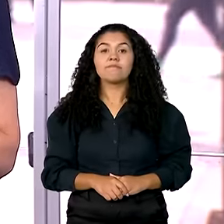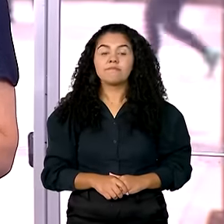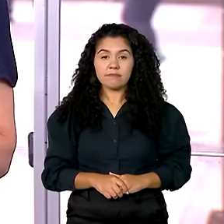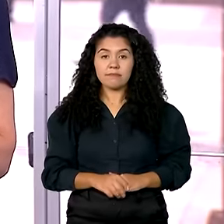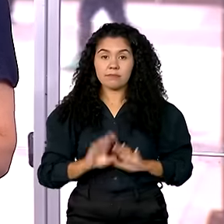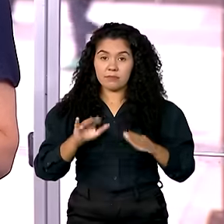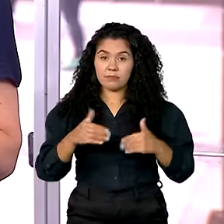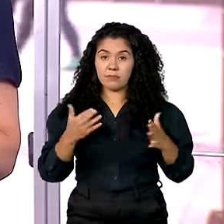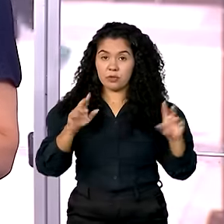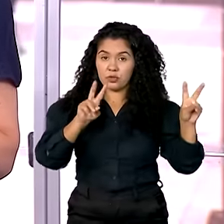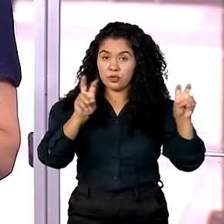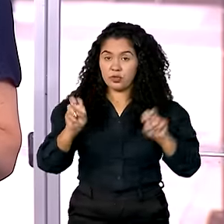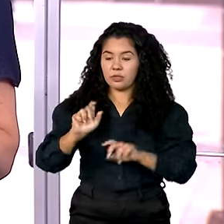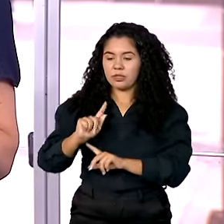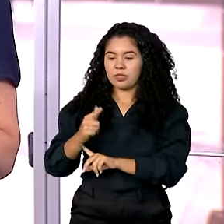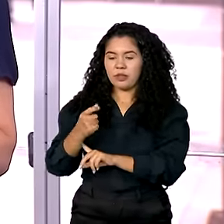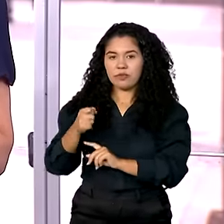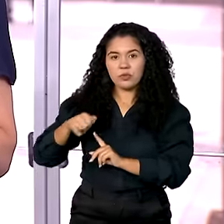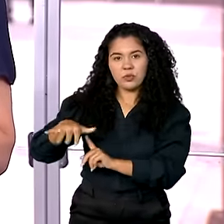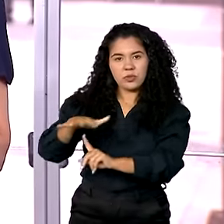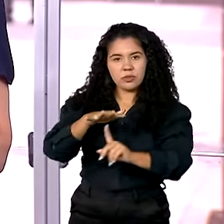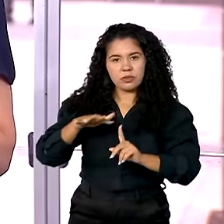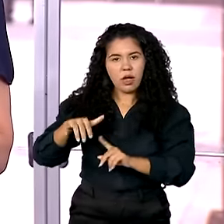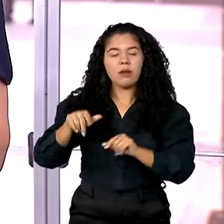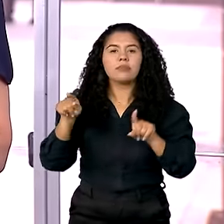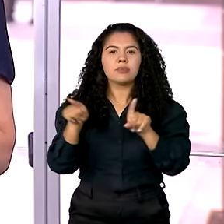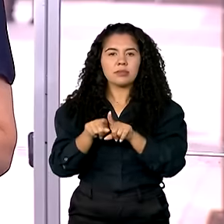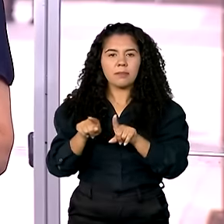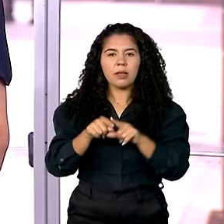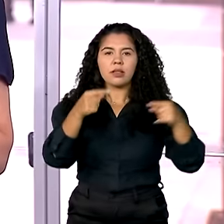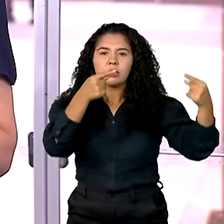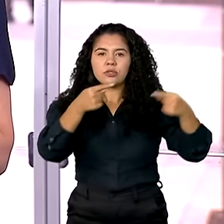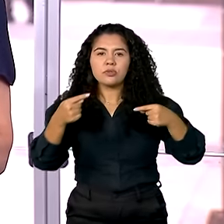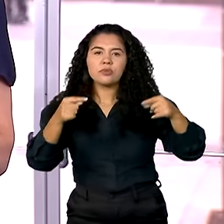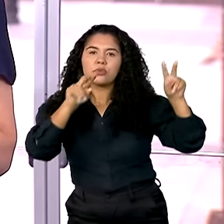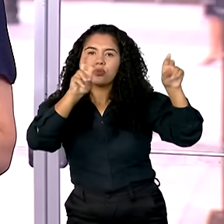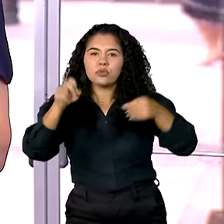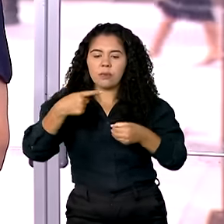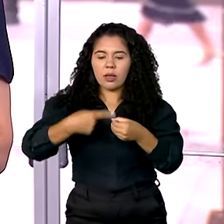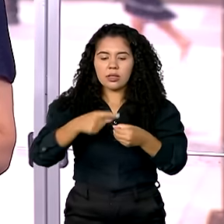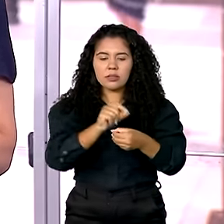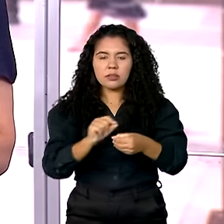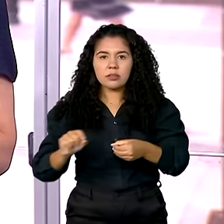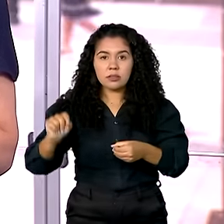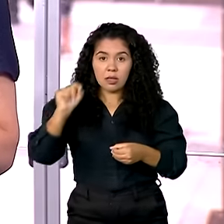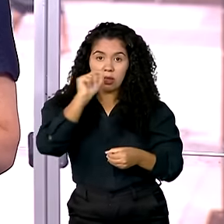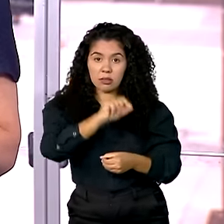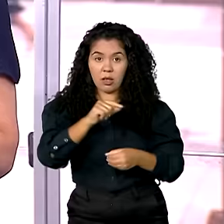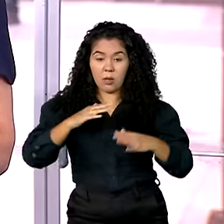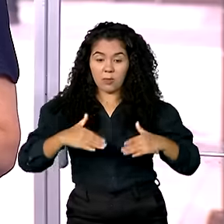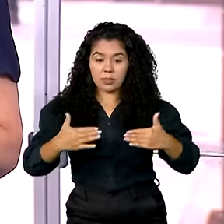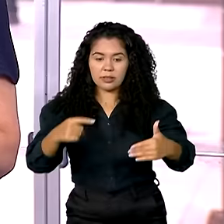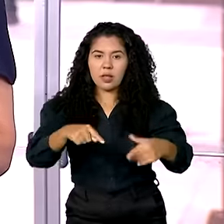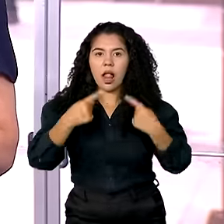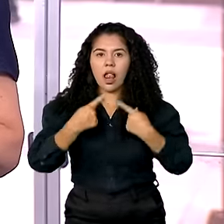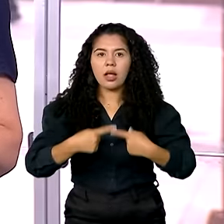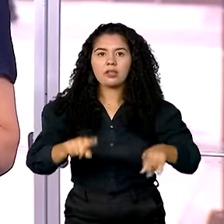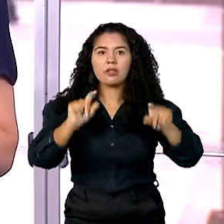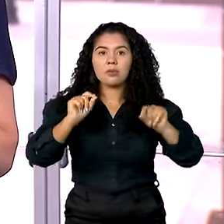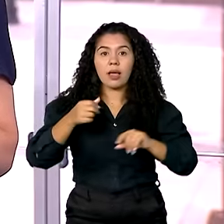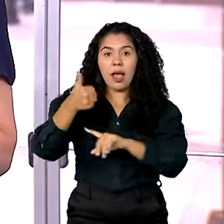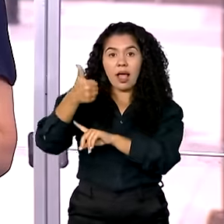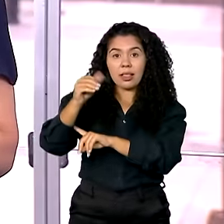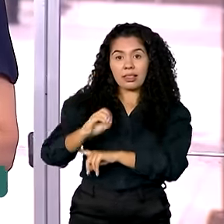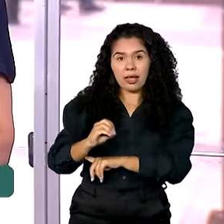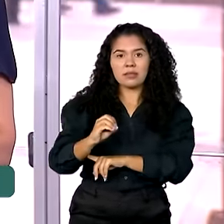Olha, o G20 Social também está tratando das cidades, né? E o Ministério das Cidades lançou a 10ª modalidade do Pax Seleções. Essa